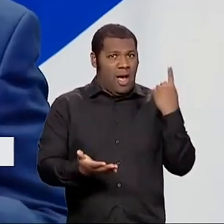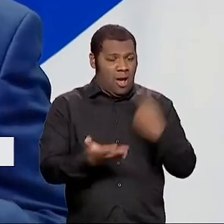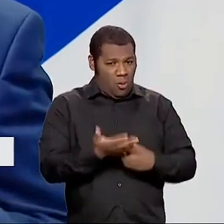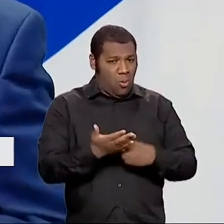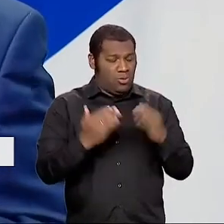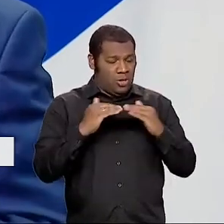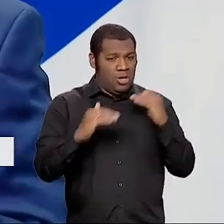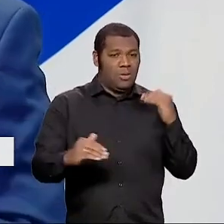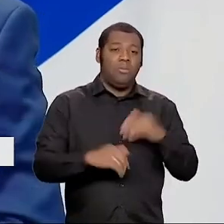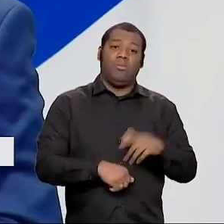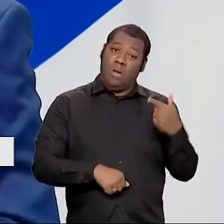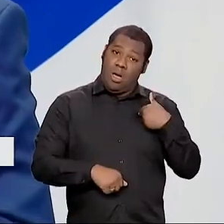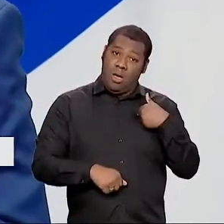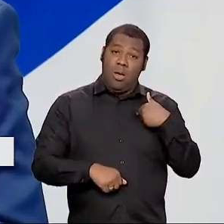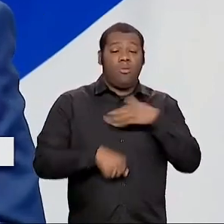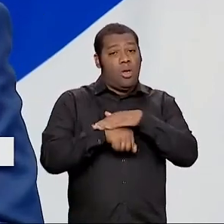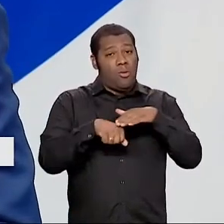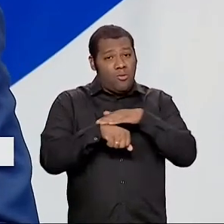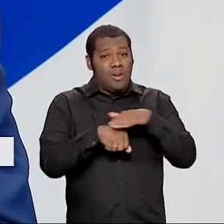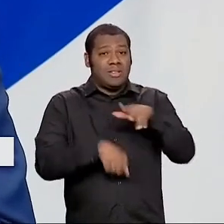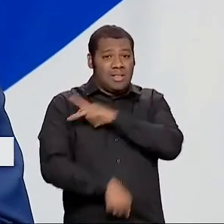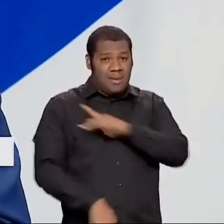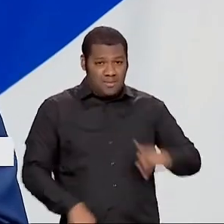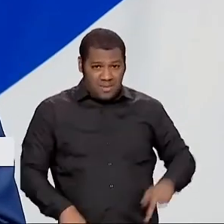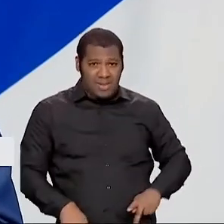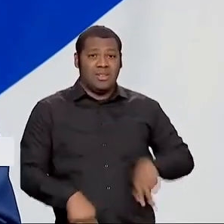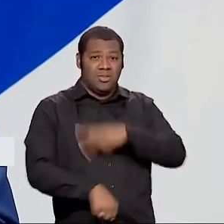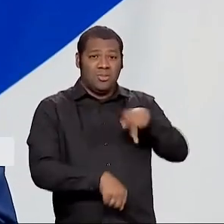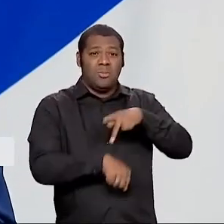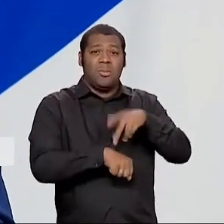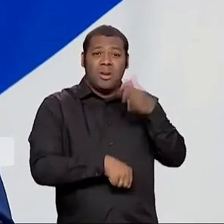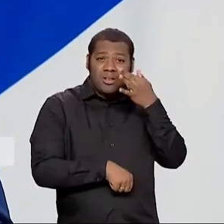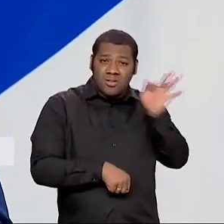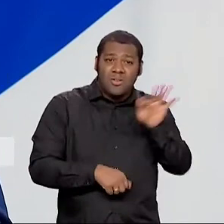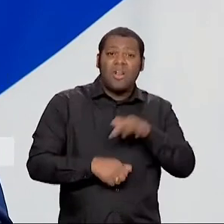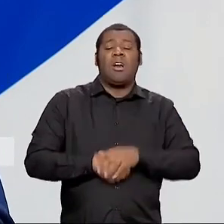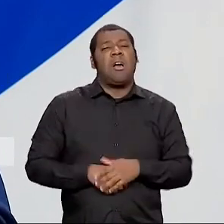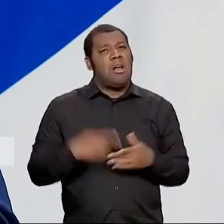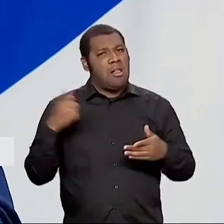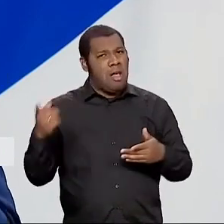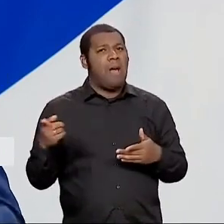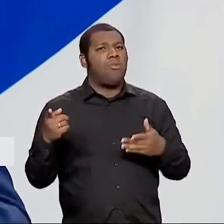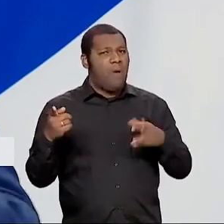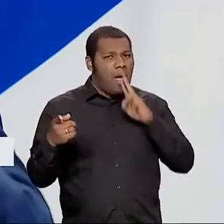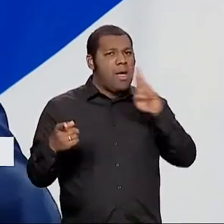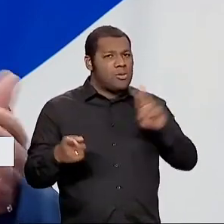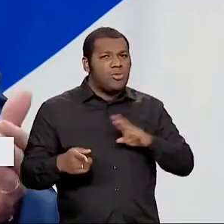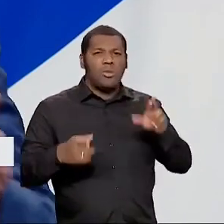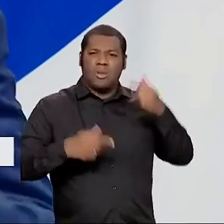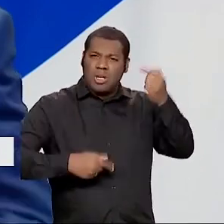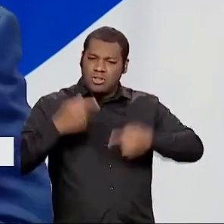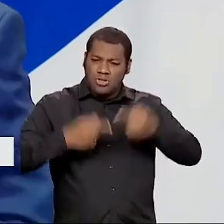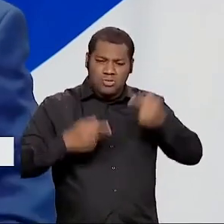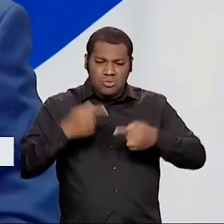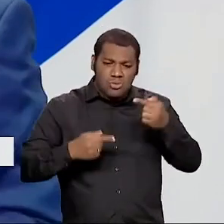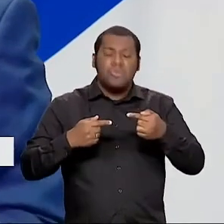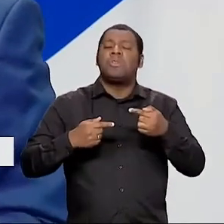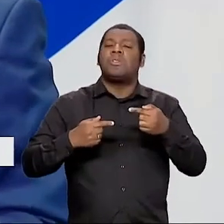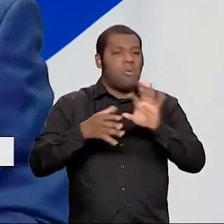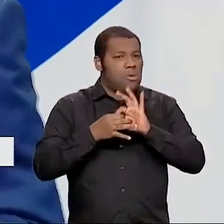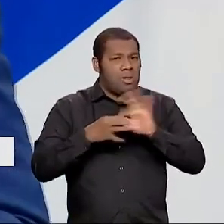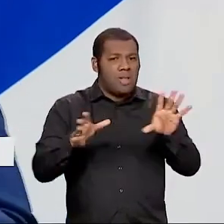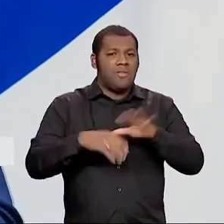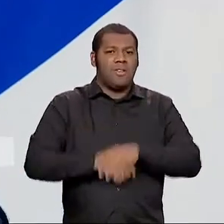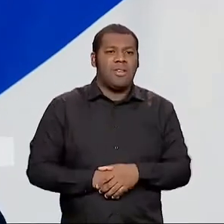que a gente pode discutir, que não tem tema proibido para discutir, nós sabemos qual é o tema dele,